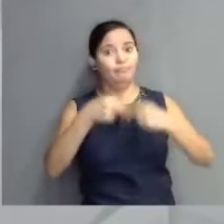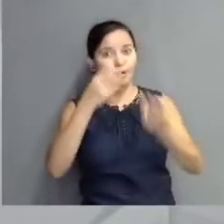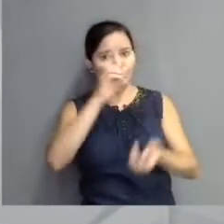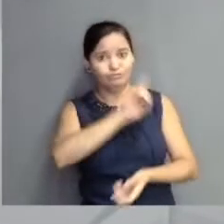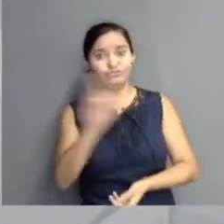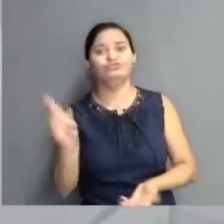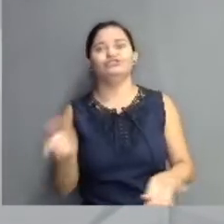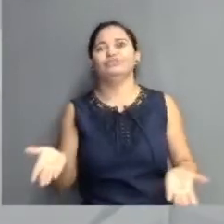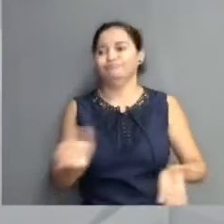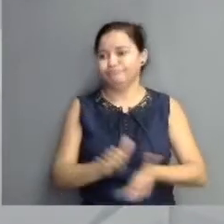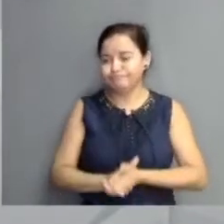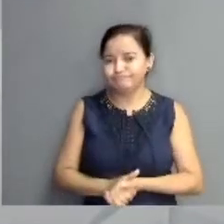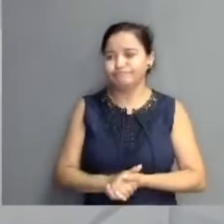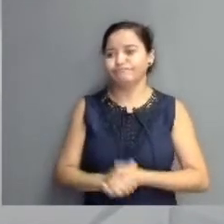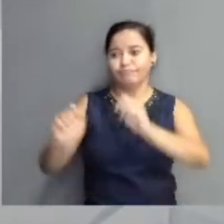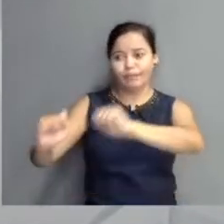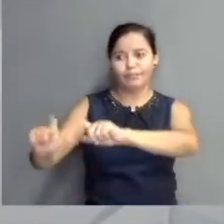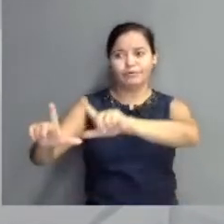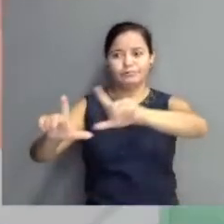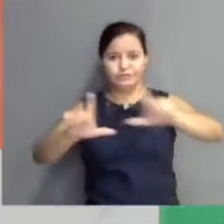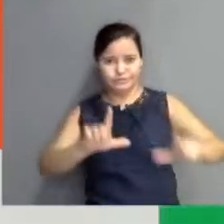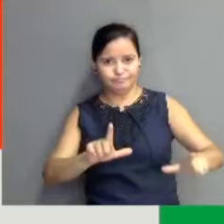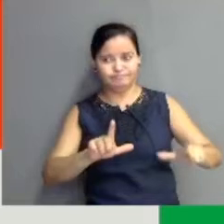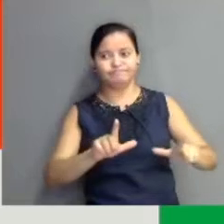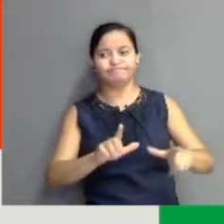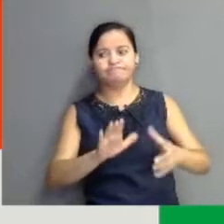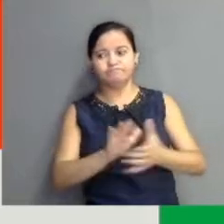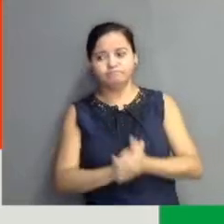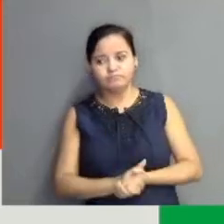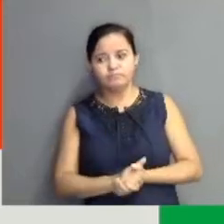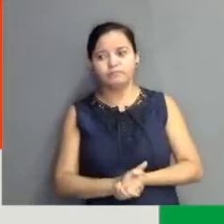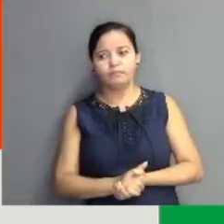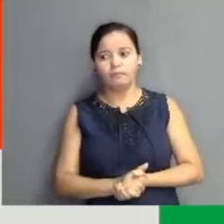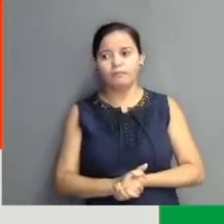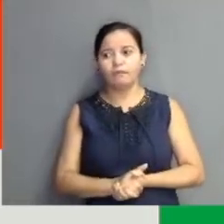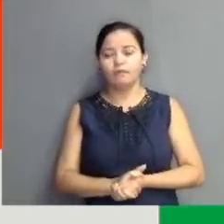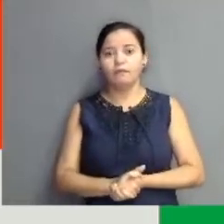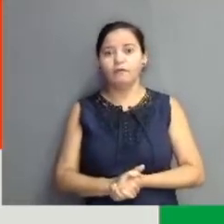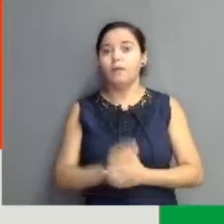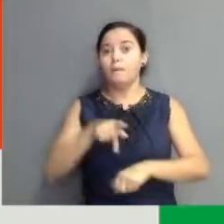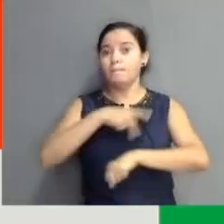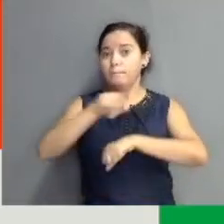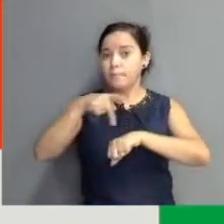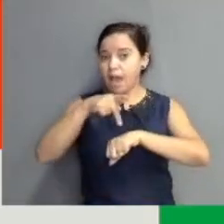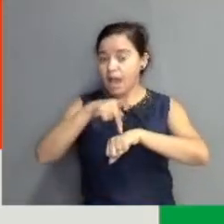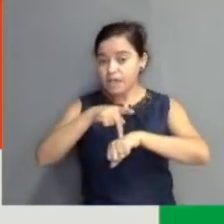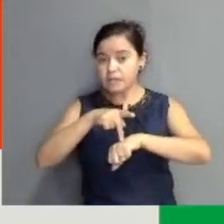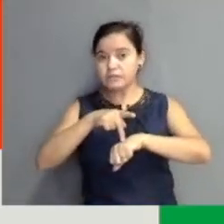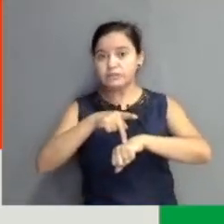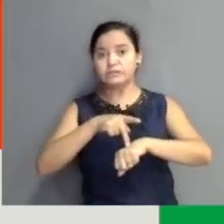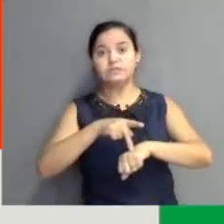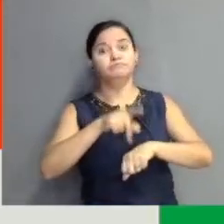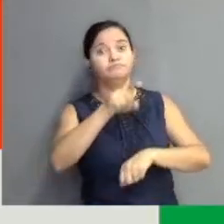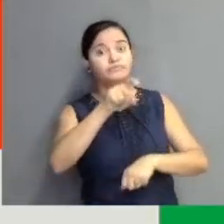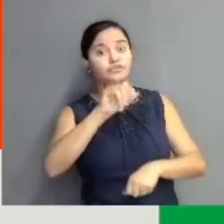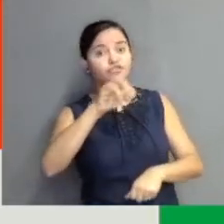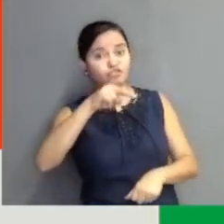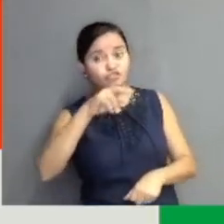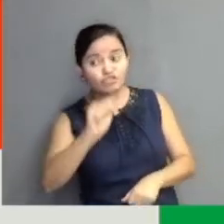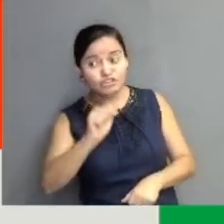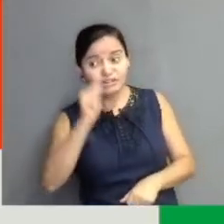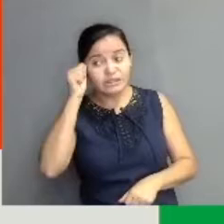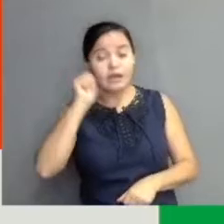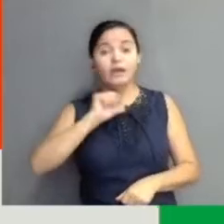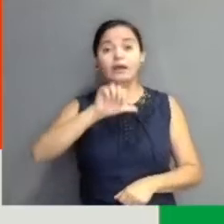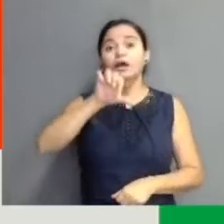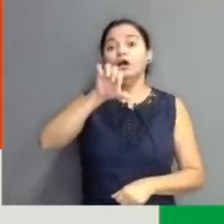slide. Veja no caso a China, são 906 mil toneladas por